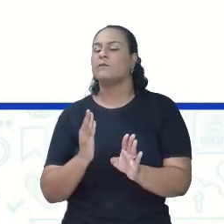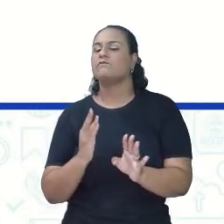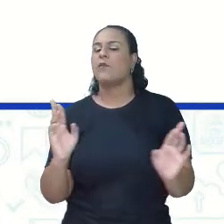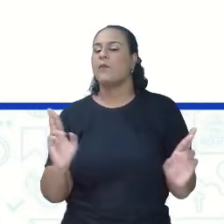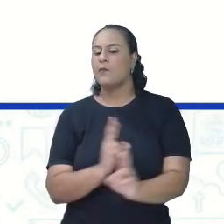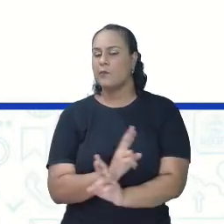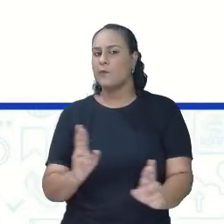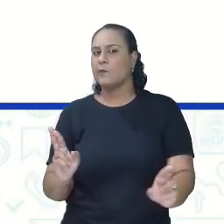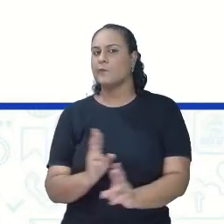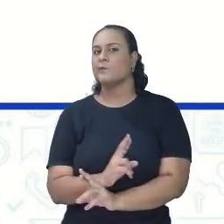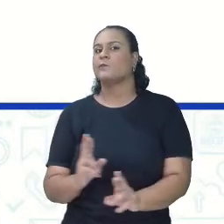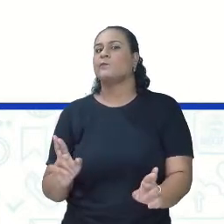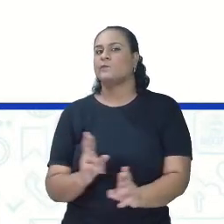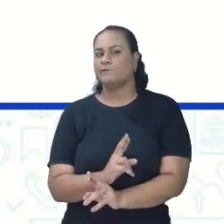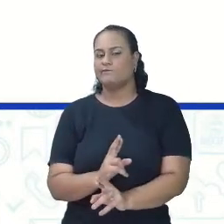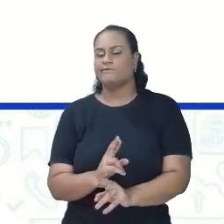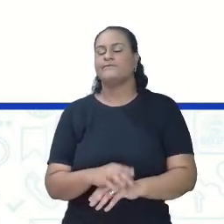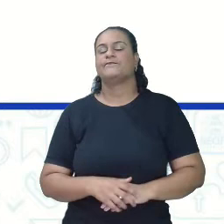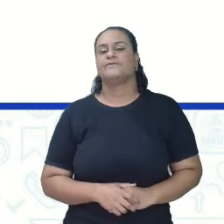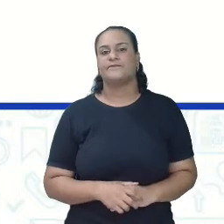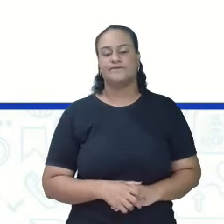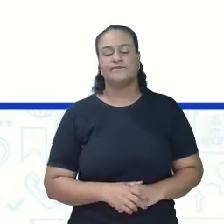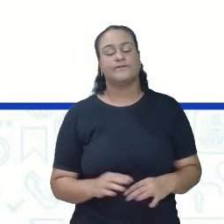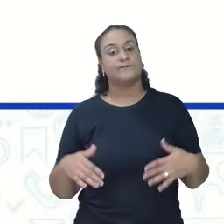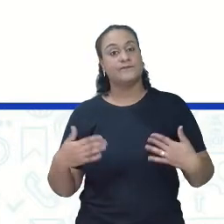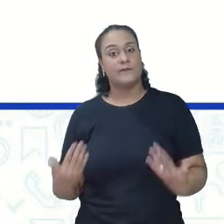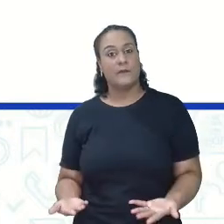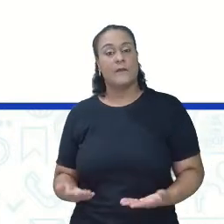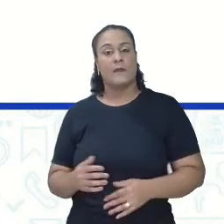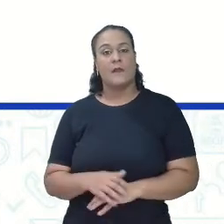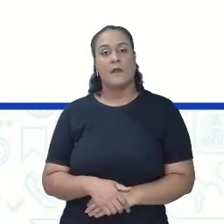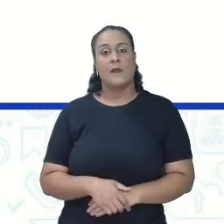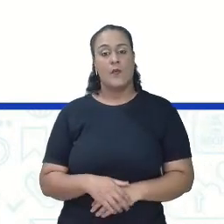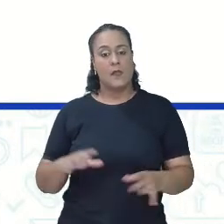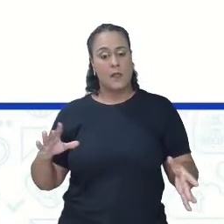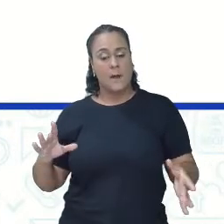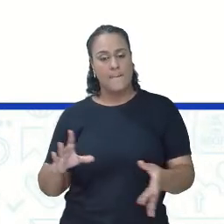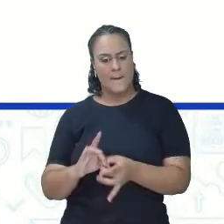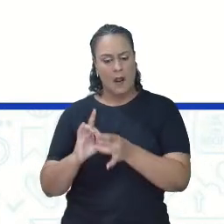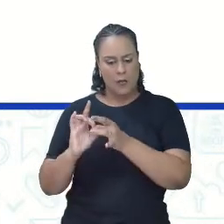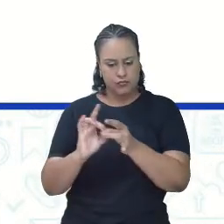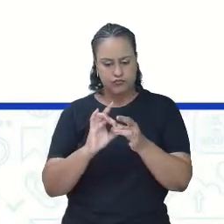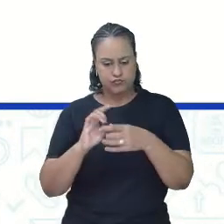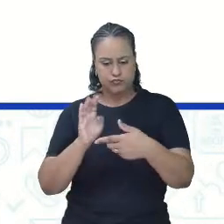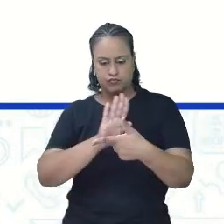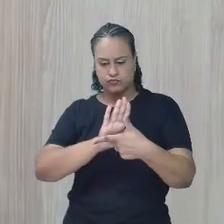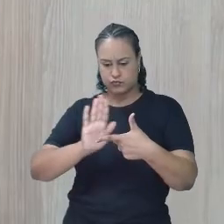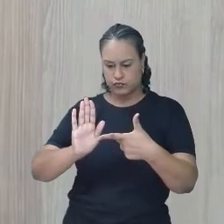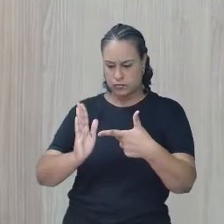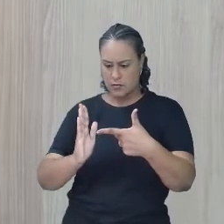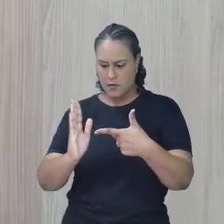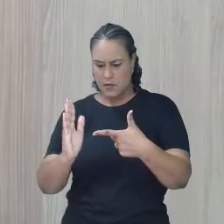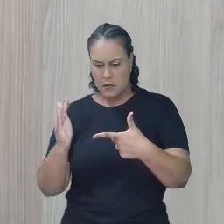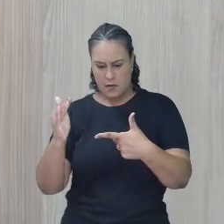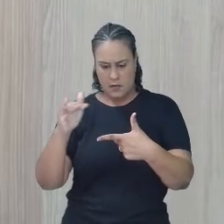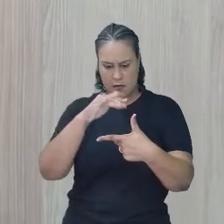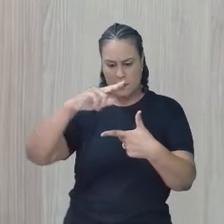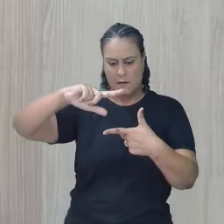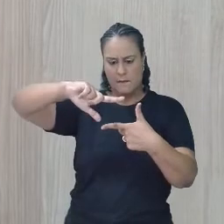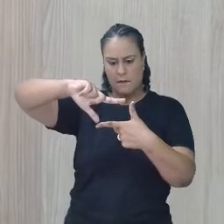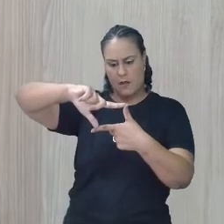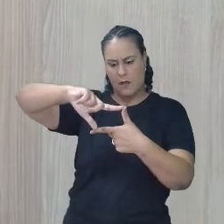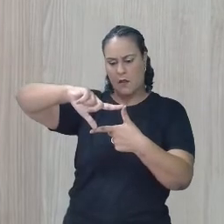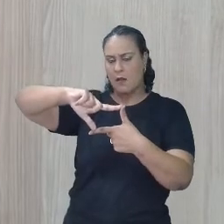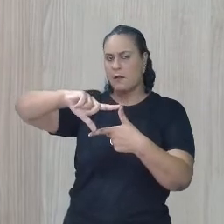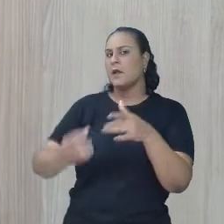relação que existe entre eles, certo? Então, quando a gente faz a união dessas faces, a gente forma os poliedros,